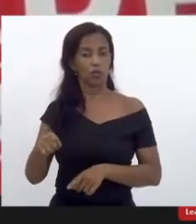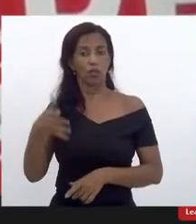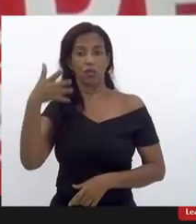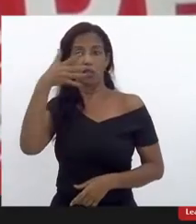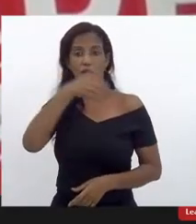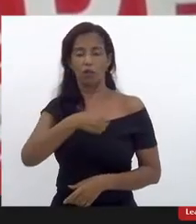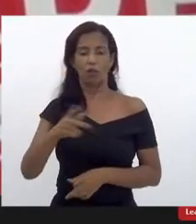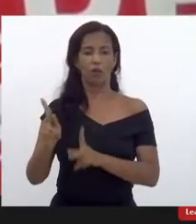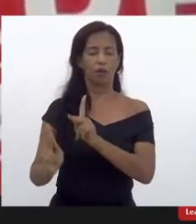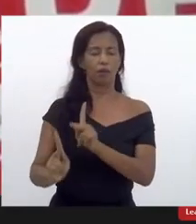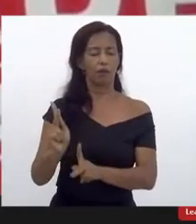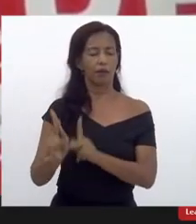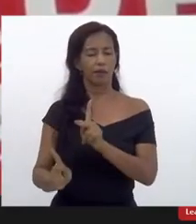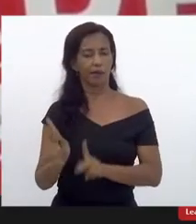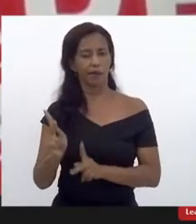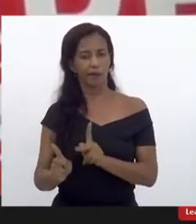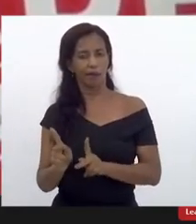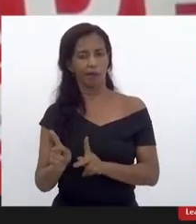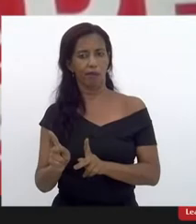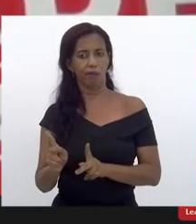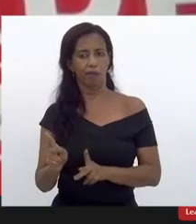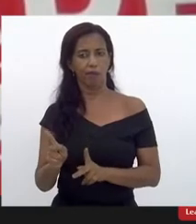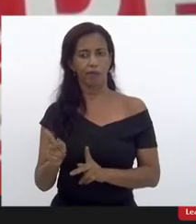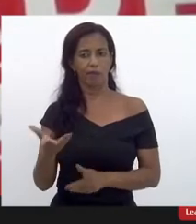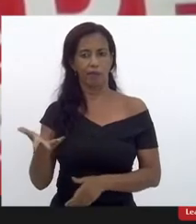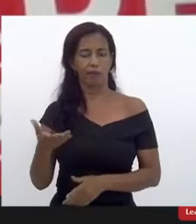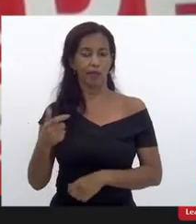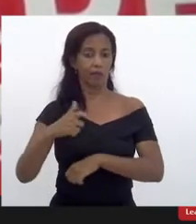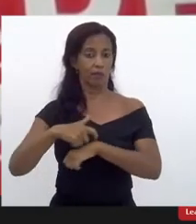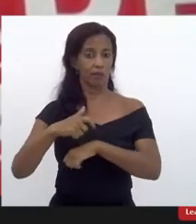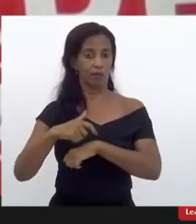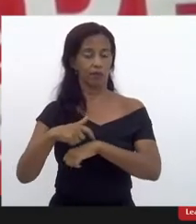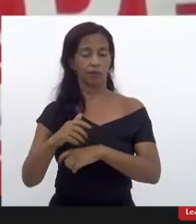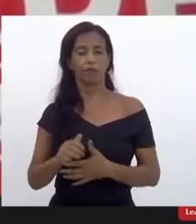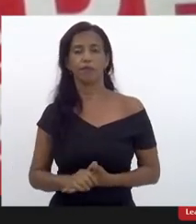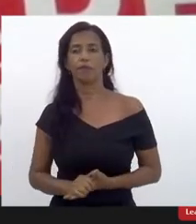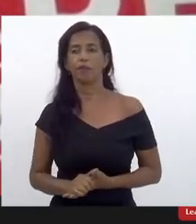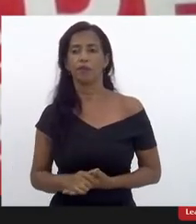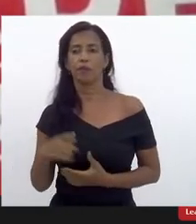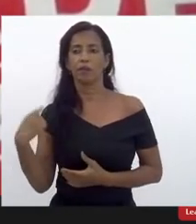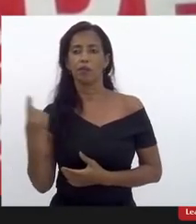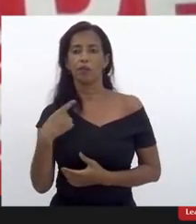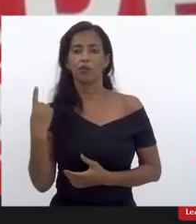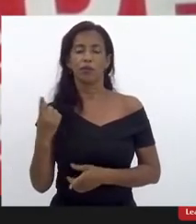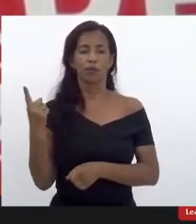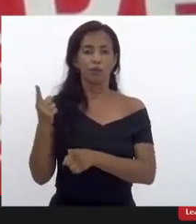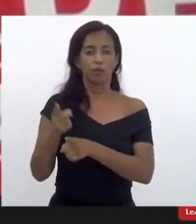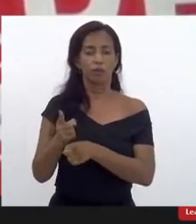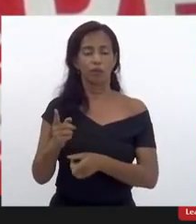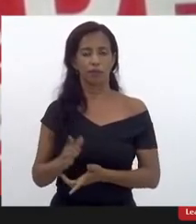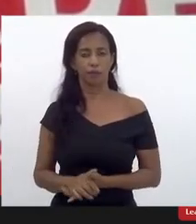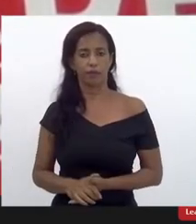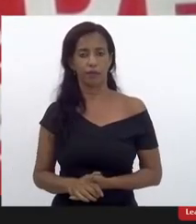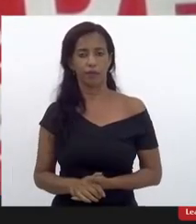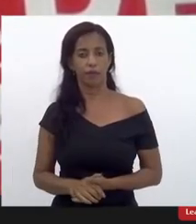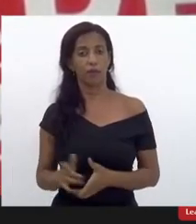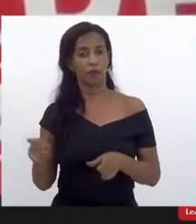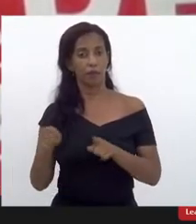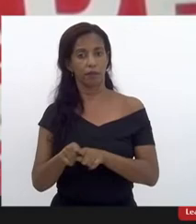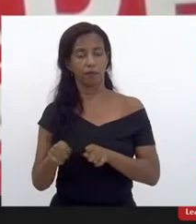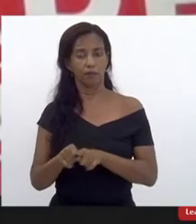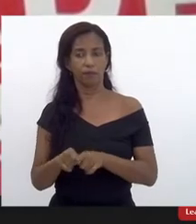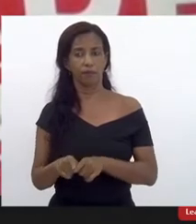salvando a população nesse prezado momento, na conjuntura que nós encontramos. Tá? Além